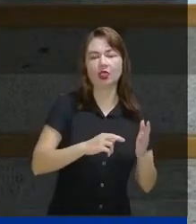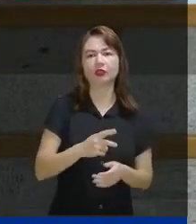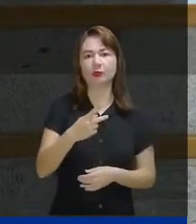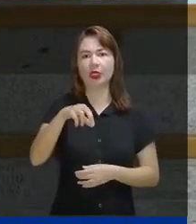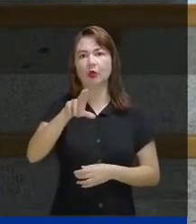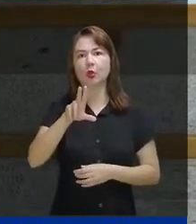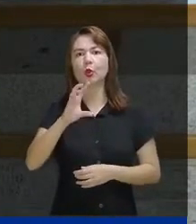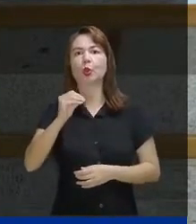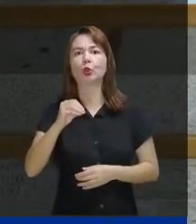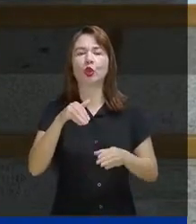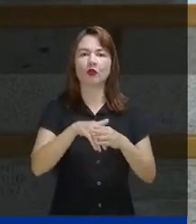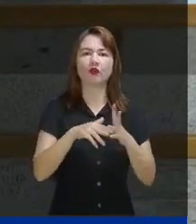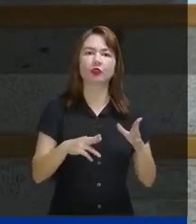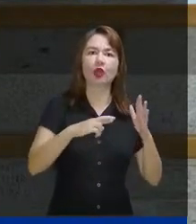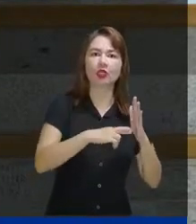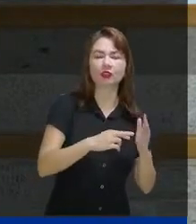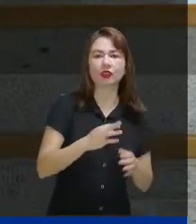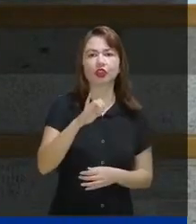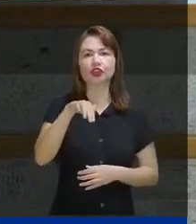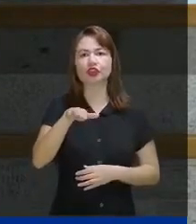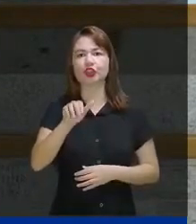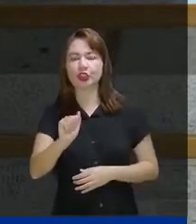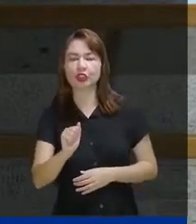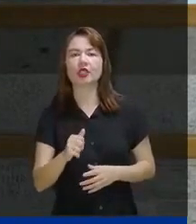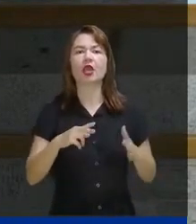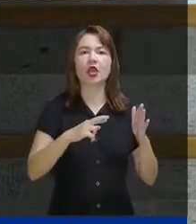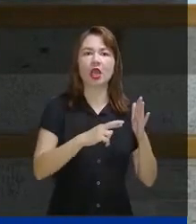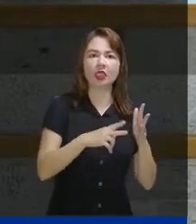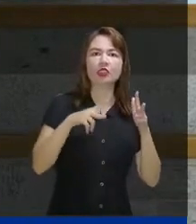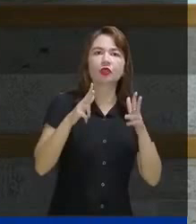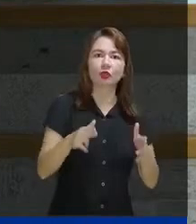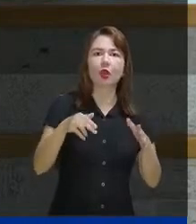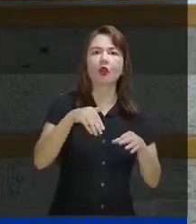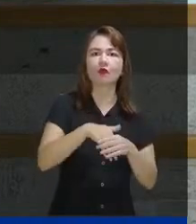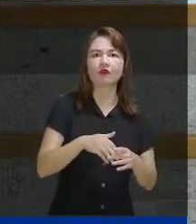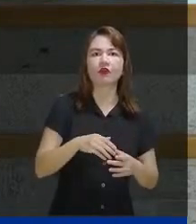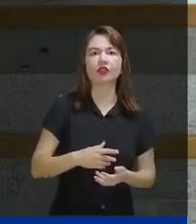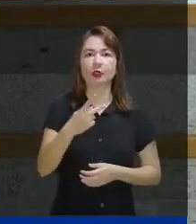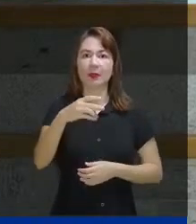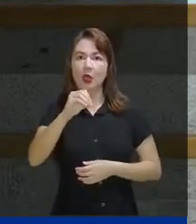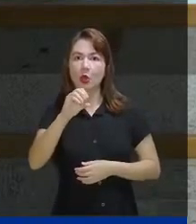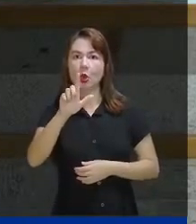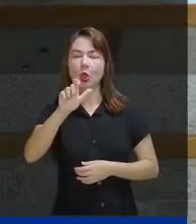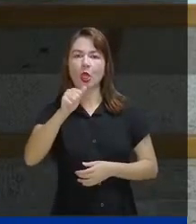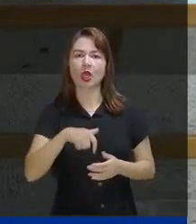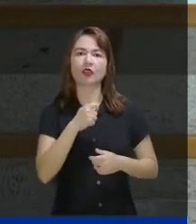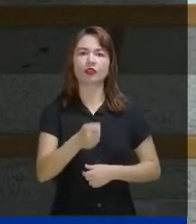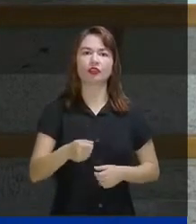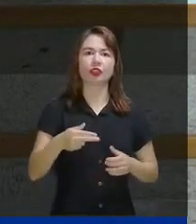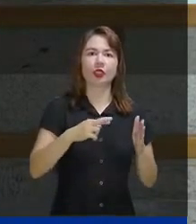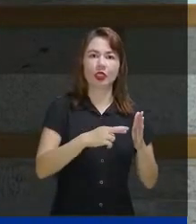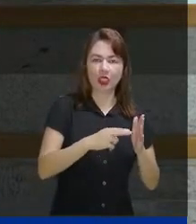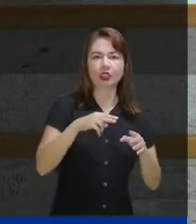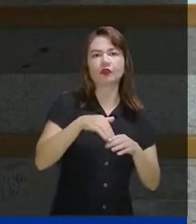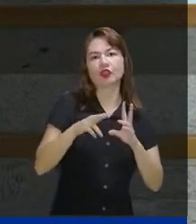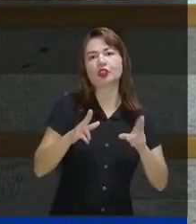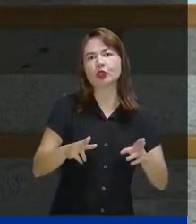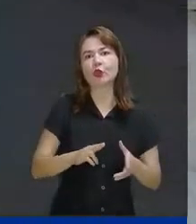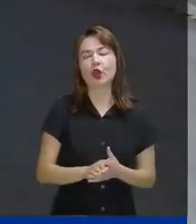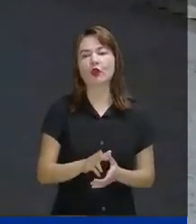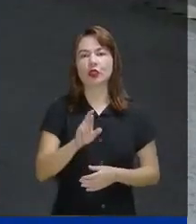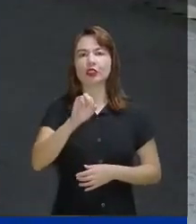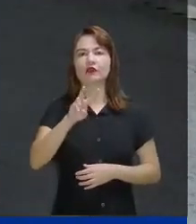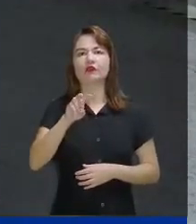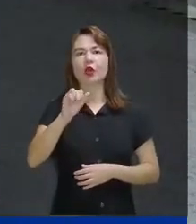também, presidente. Juiz Atina. Acompanho, presidente. Paula Santos. Com o relator. Juiz Rivaldo Valente. Também acompanho, senhor presidente.